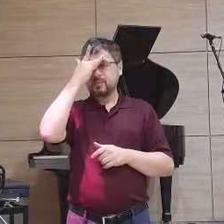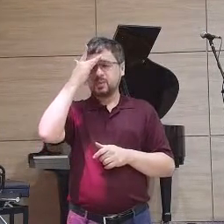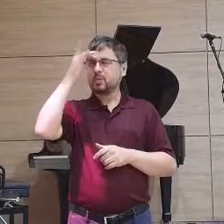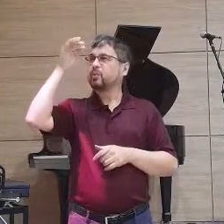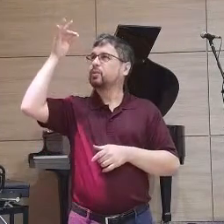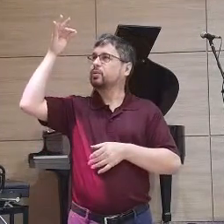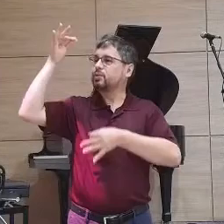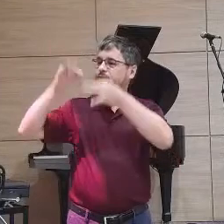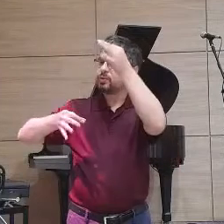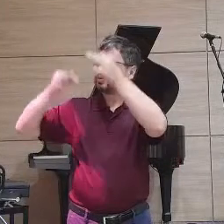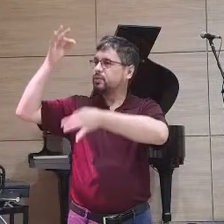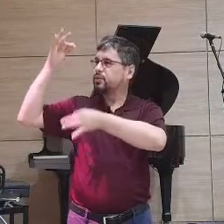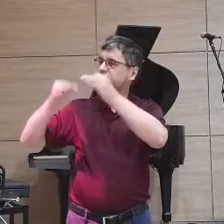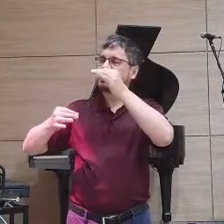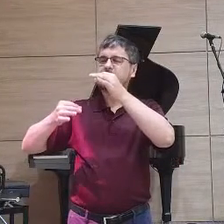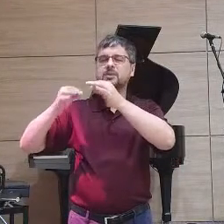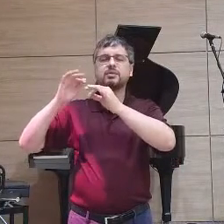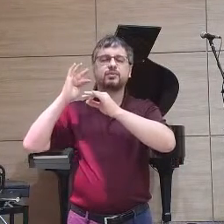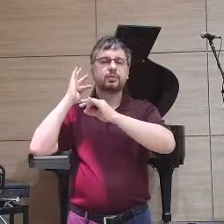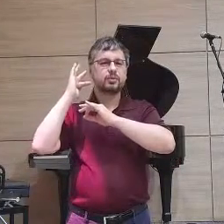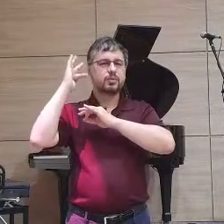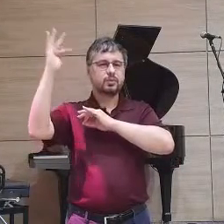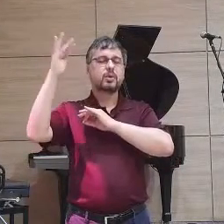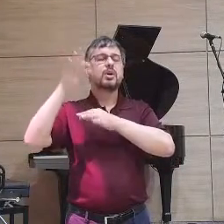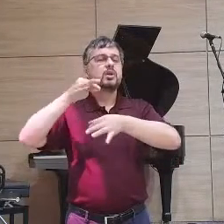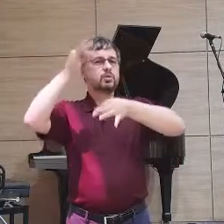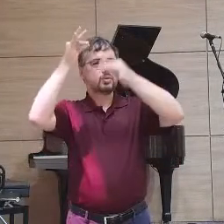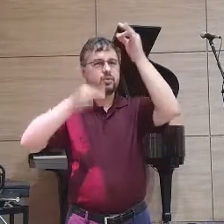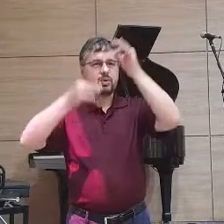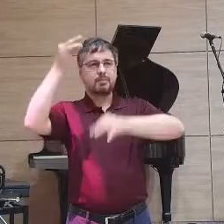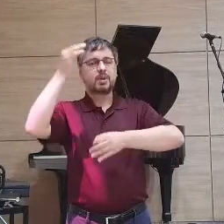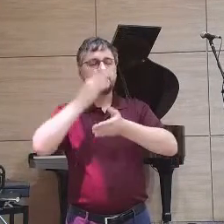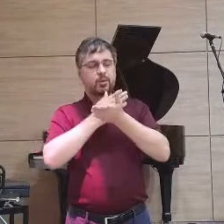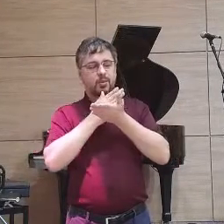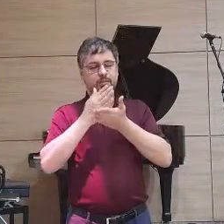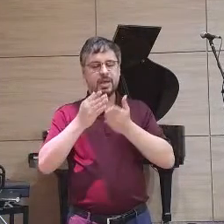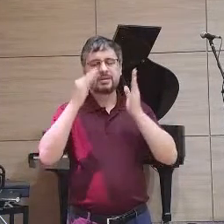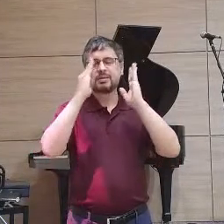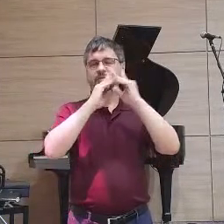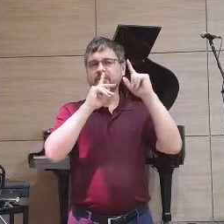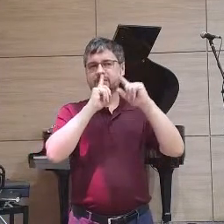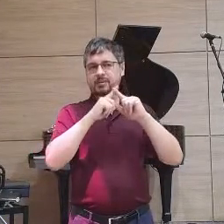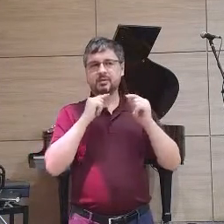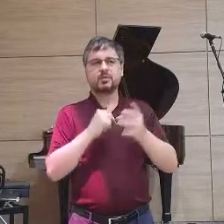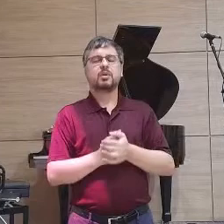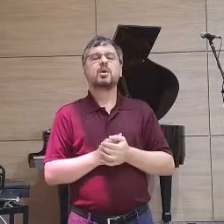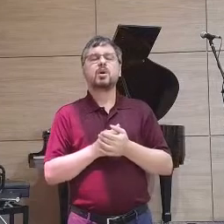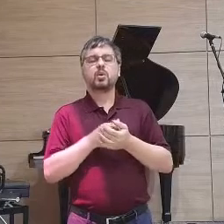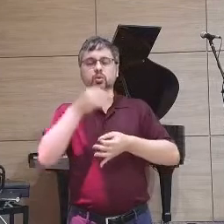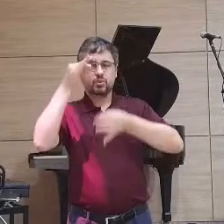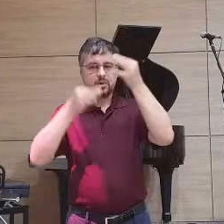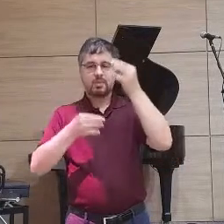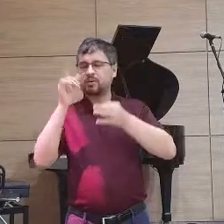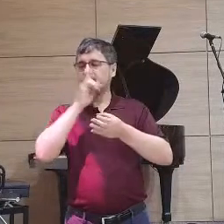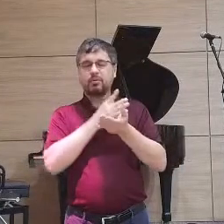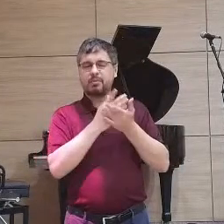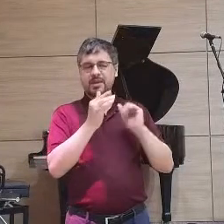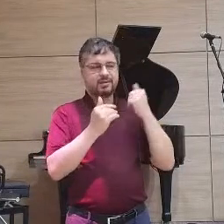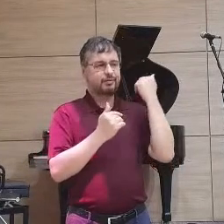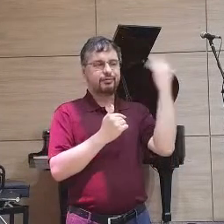juizo julgamento Como diz Pedro Capítulo 5 começa nela no perfil juízo julgamento vai começar lá começa aqui